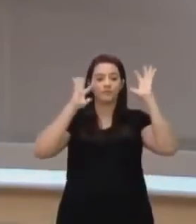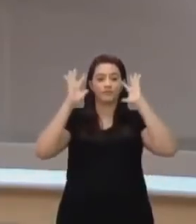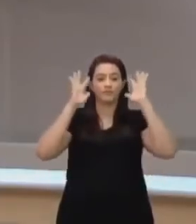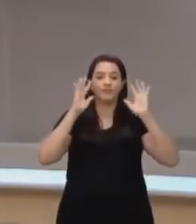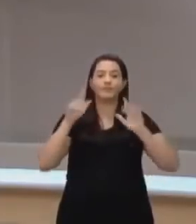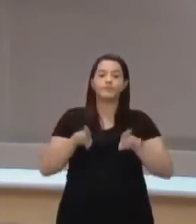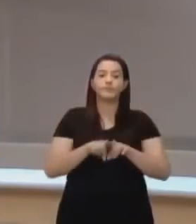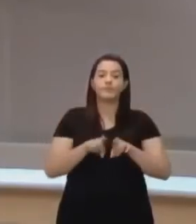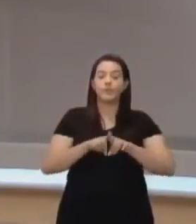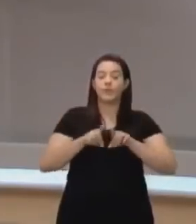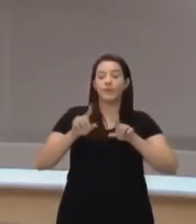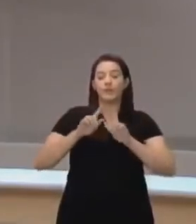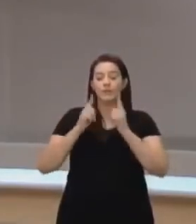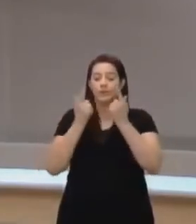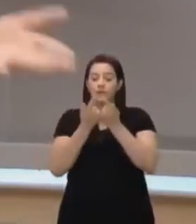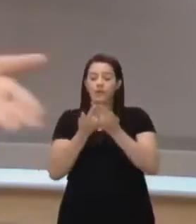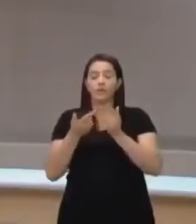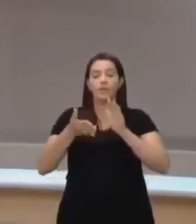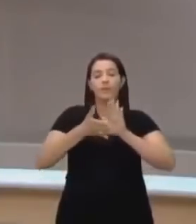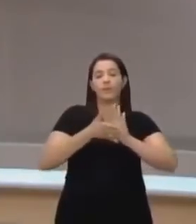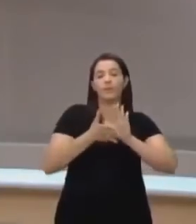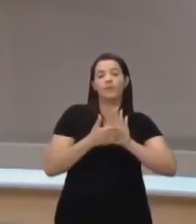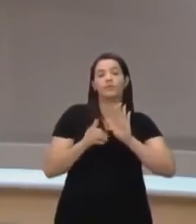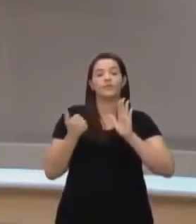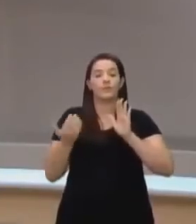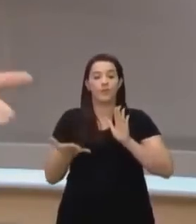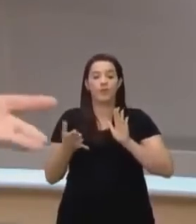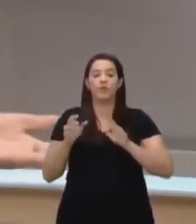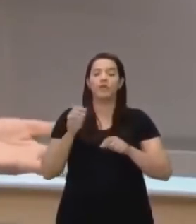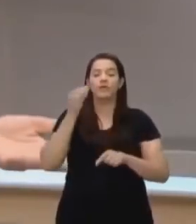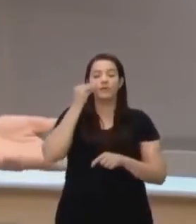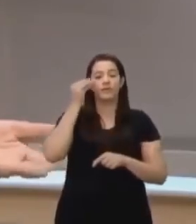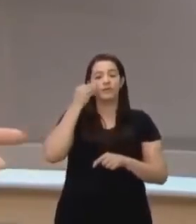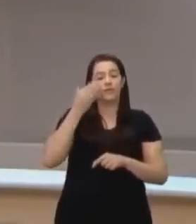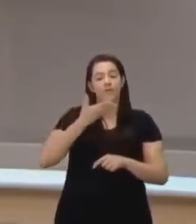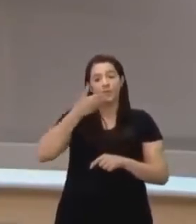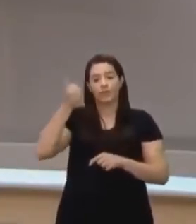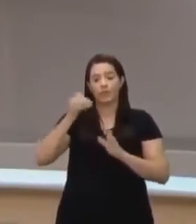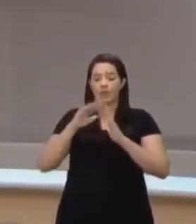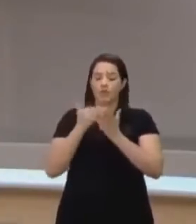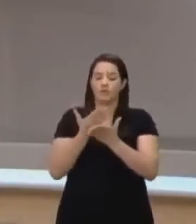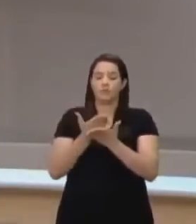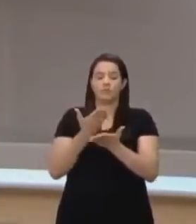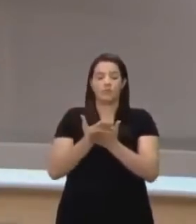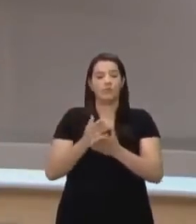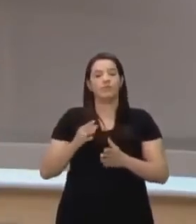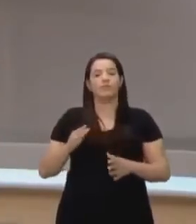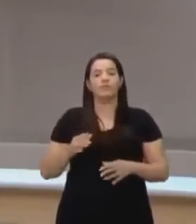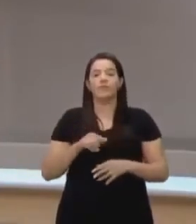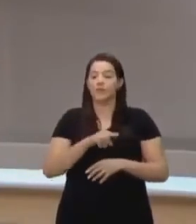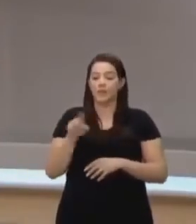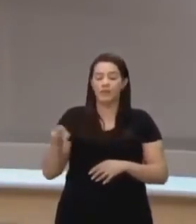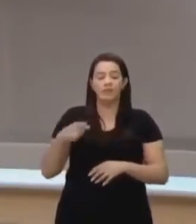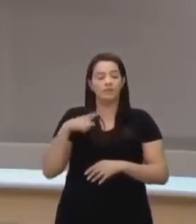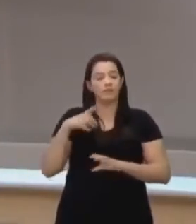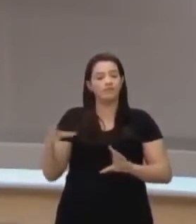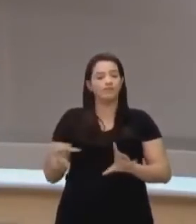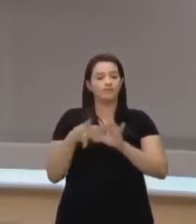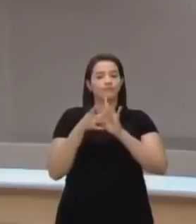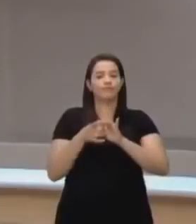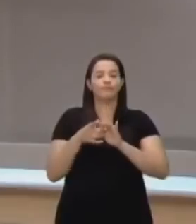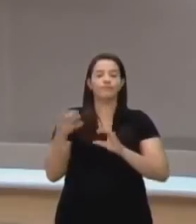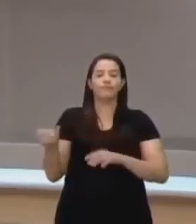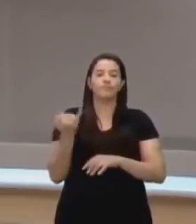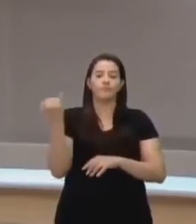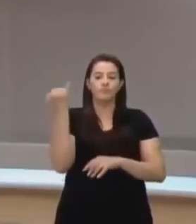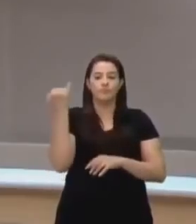a proposta dele é justamente essa, a melhoria, a possibilitar, ajudar na melhoria da escola. Né? Eles estão ali para isso, eles são os grandes parceiros.